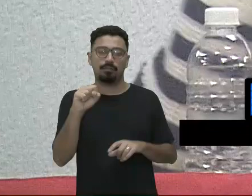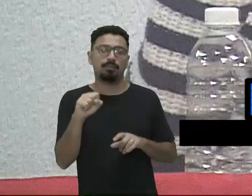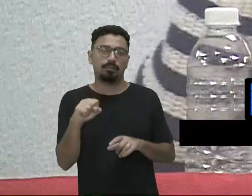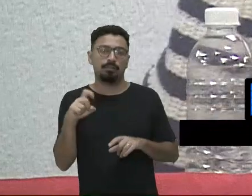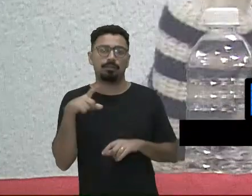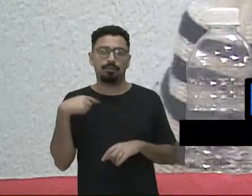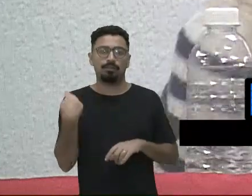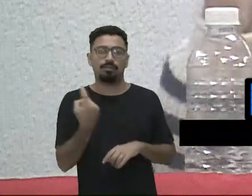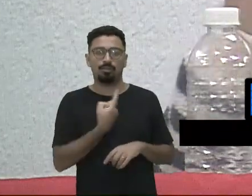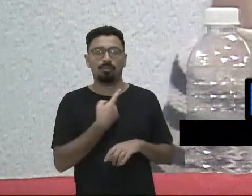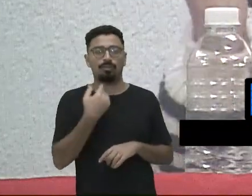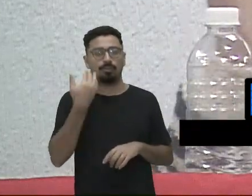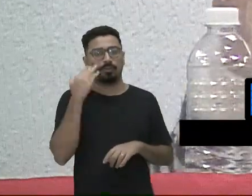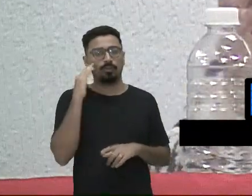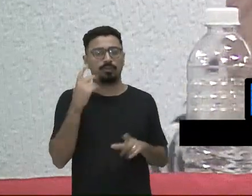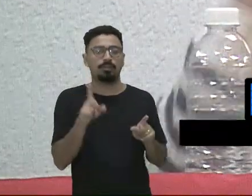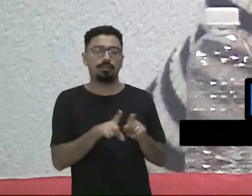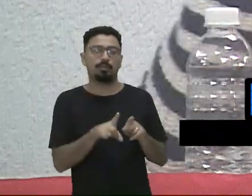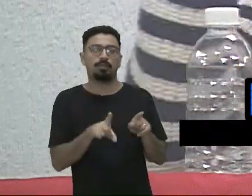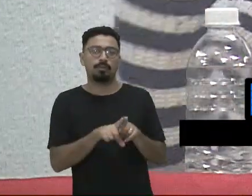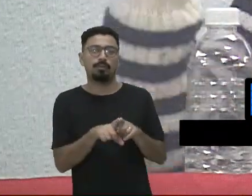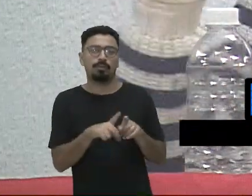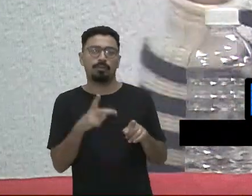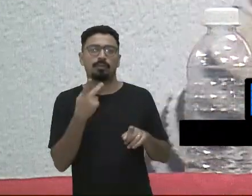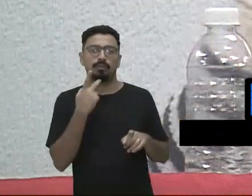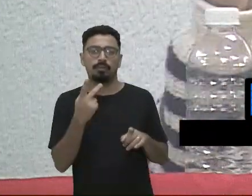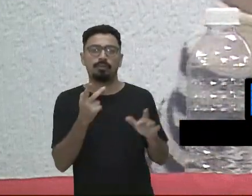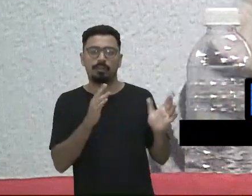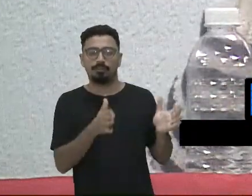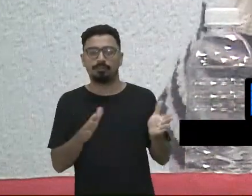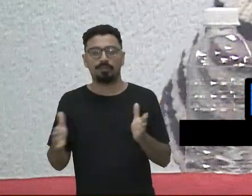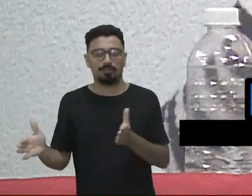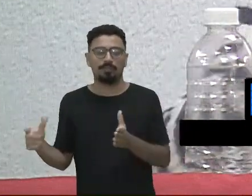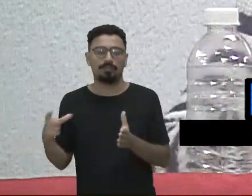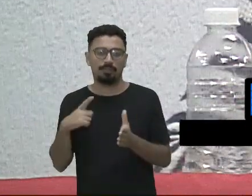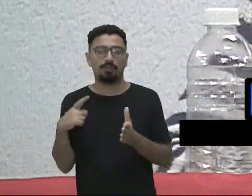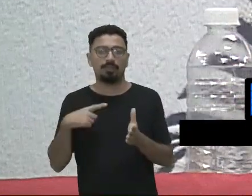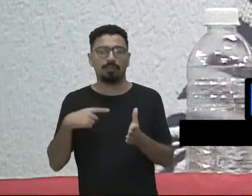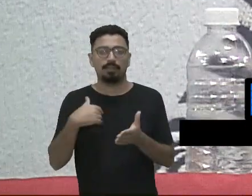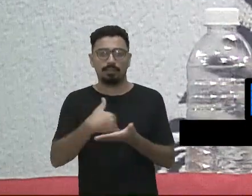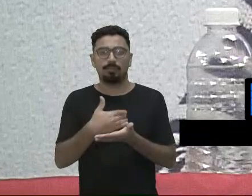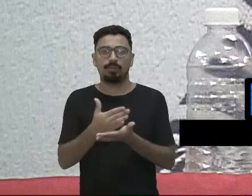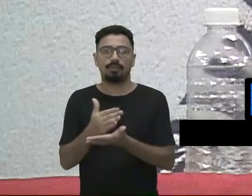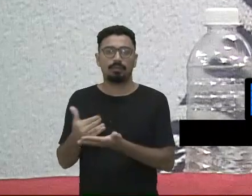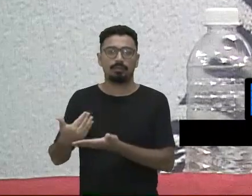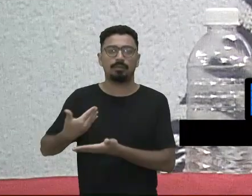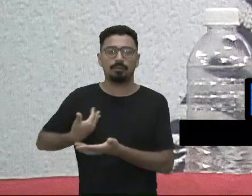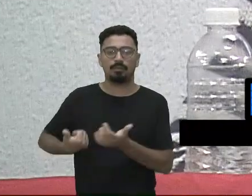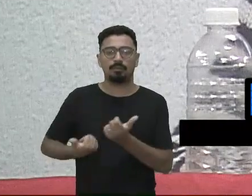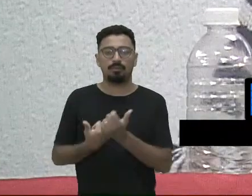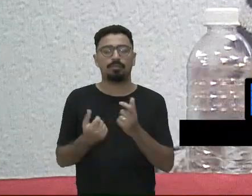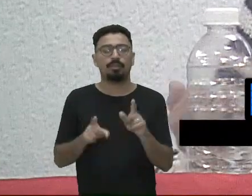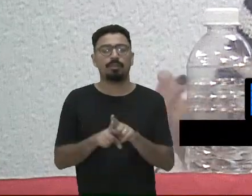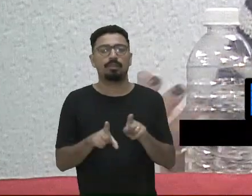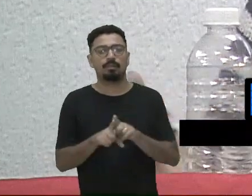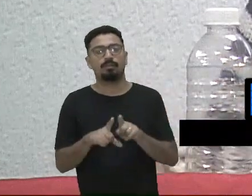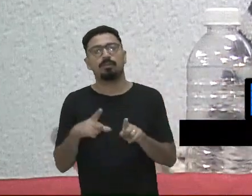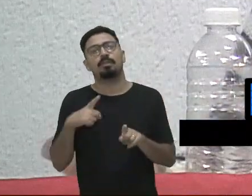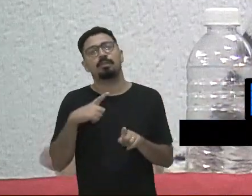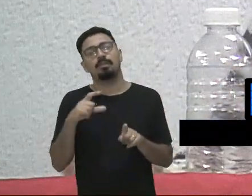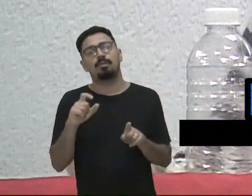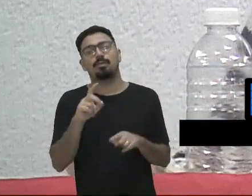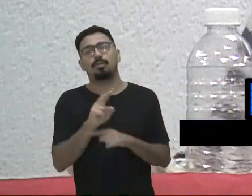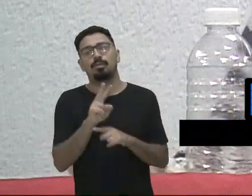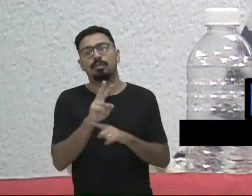gente ter, para conseguir também passar melhor, eu vou fazer as divisões, aí até a minha colega pode me auxiliar. Dentro do âmbito da